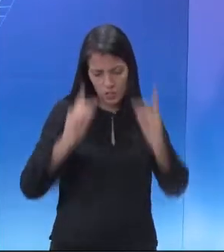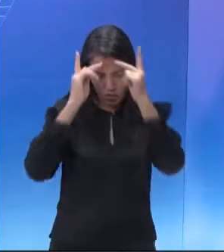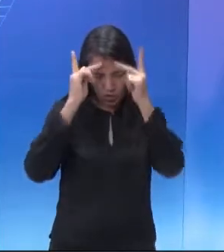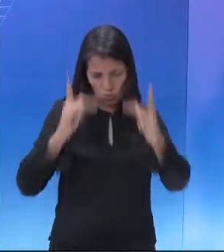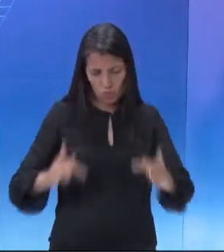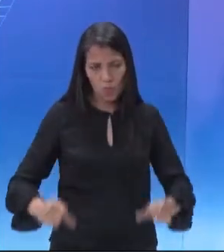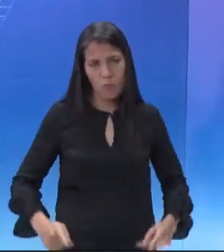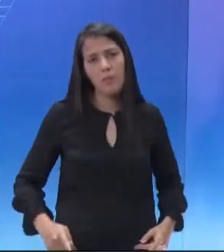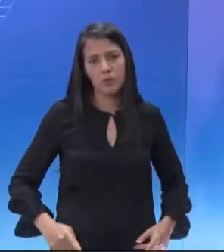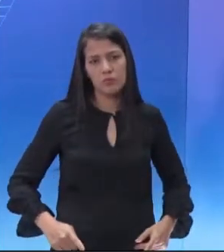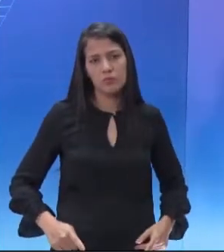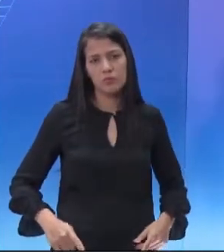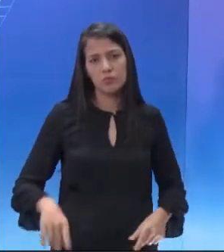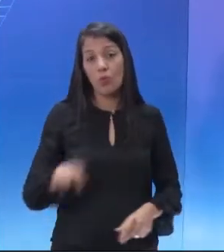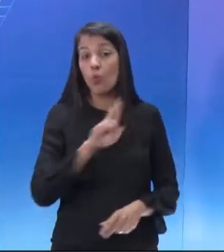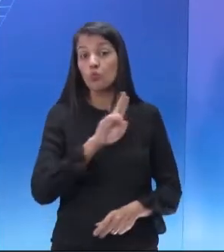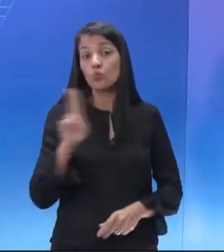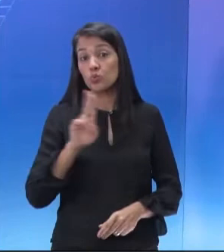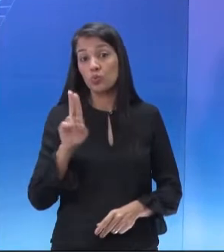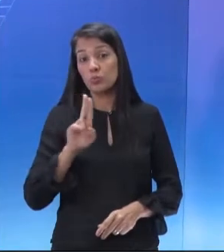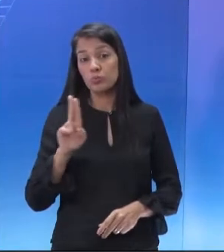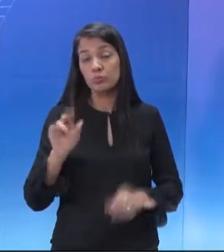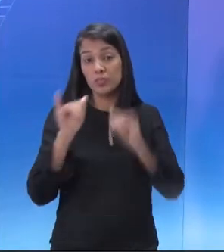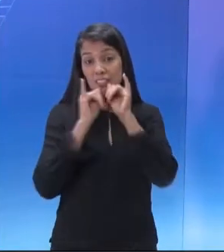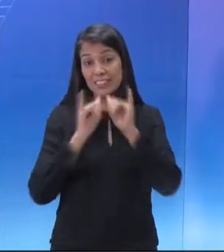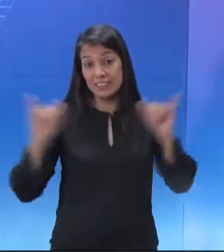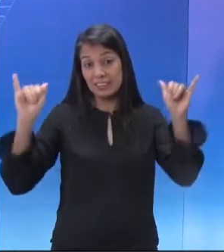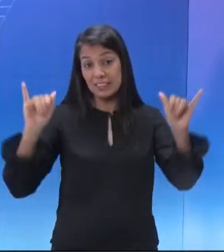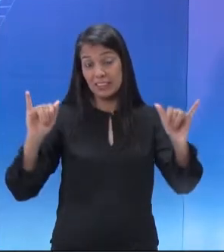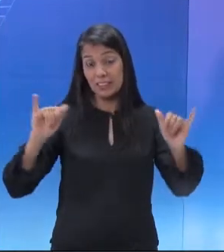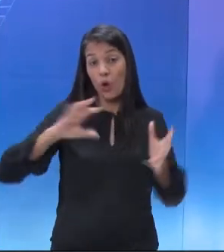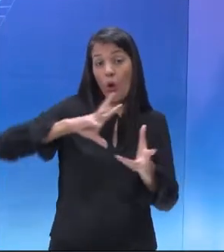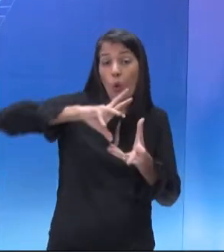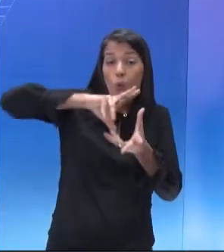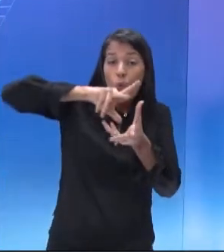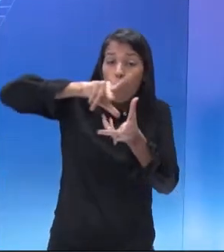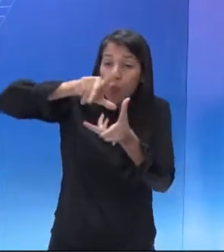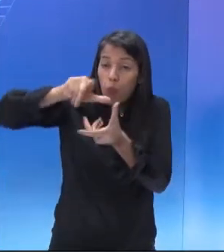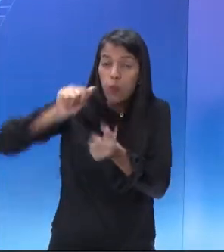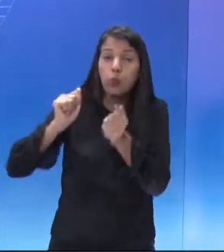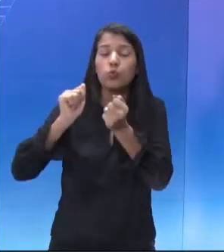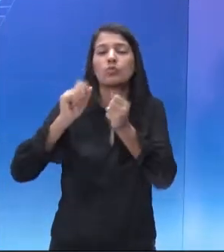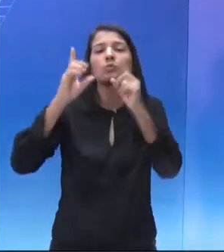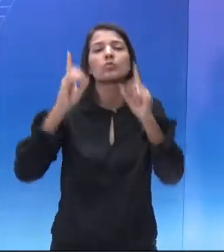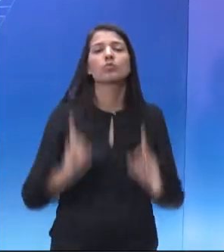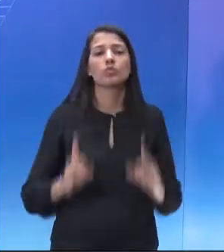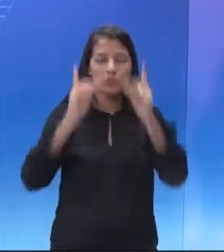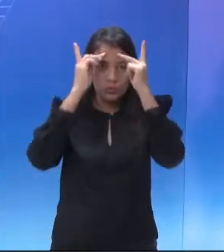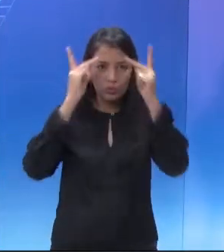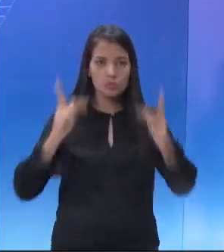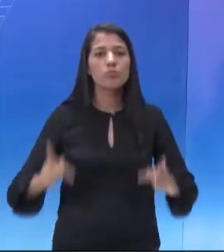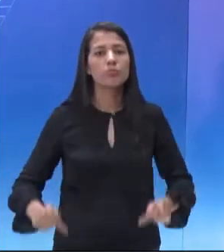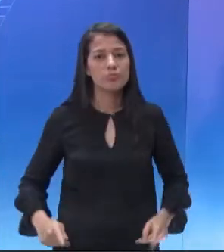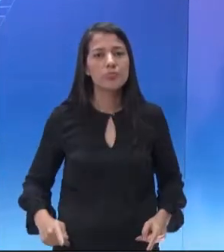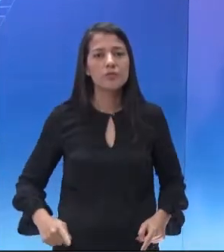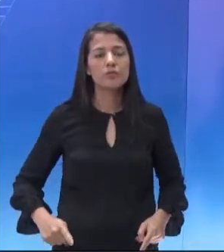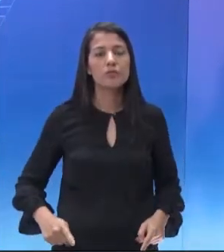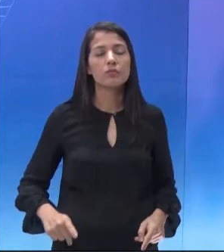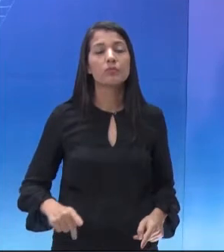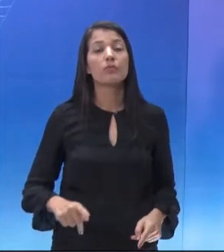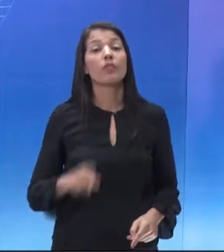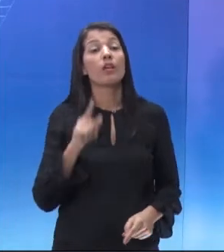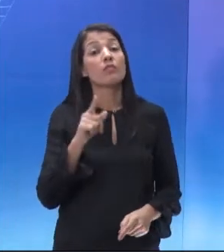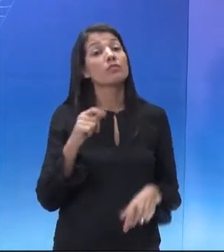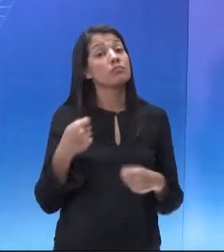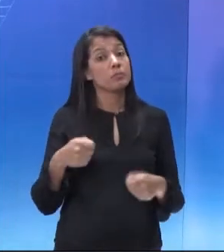nome é Declaração Universal dos Direitos Humanos. Então eu estou trazendo essa citação aí para que você